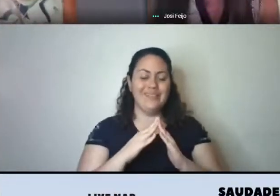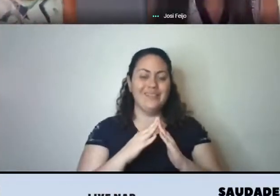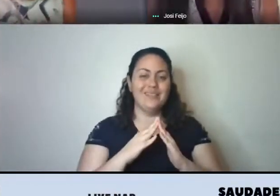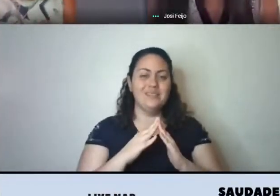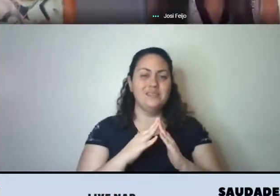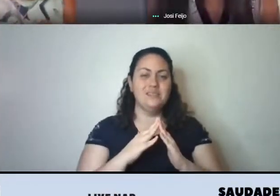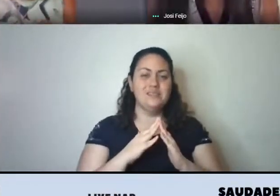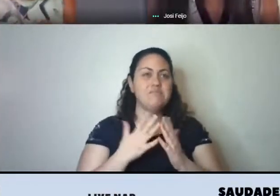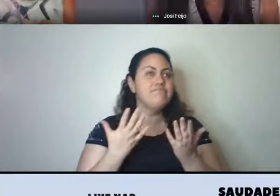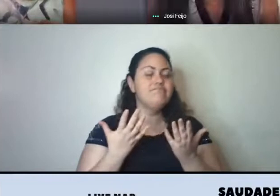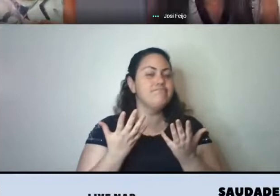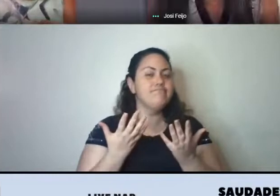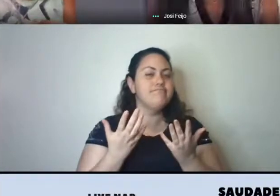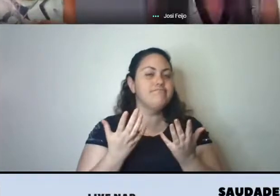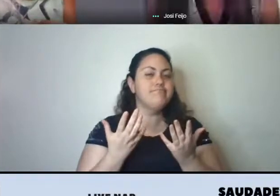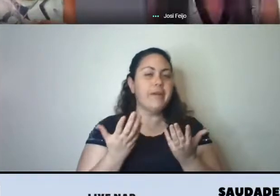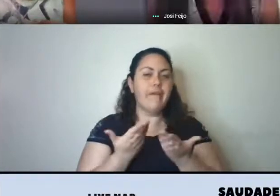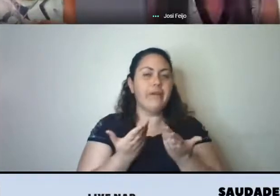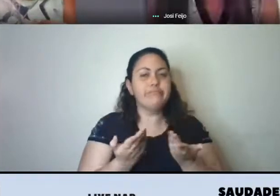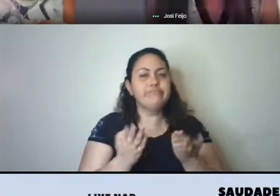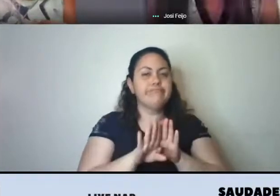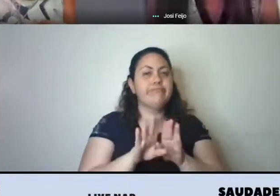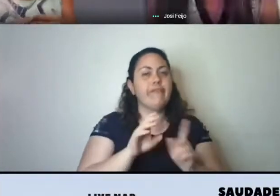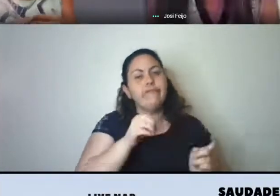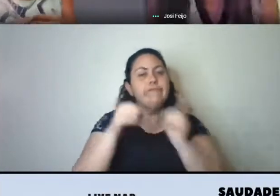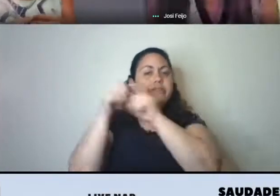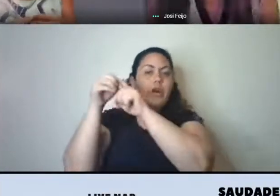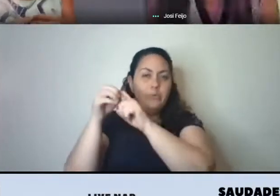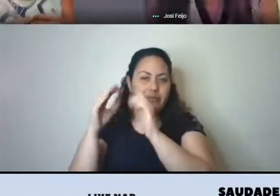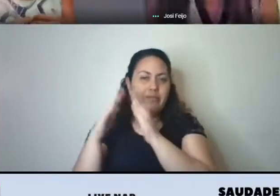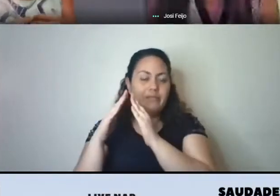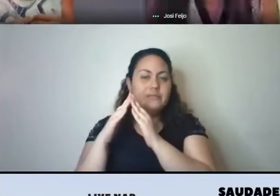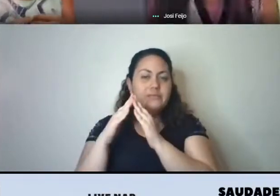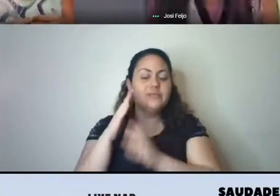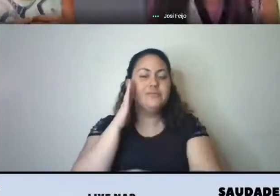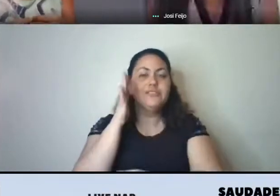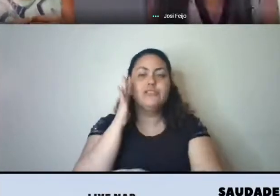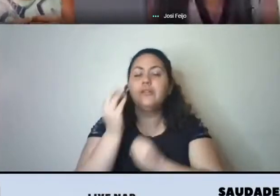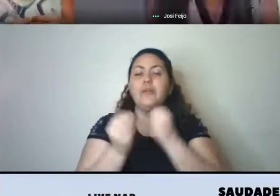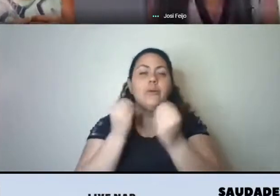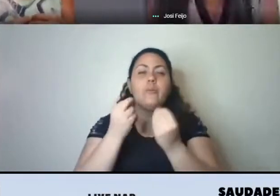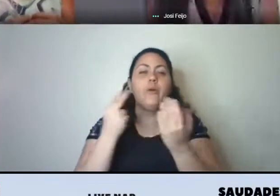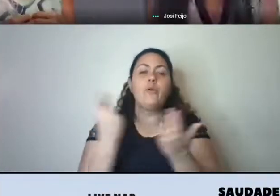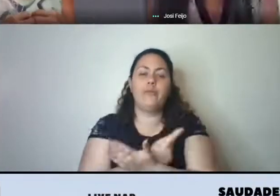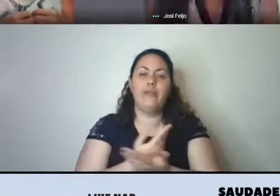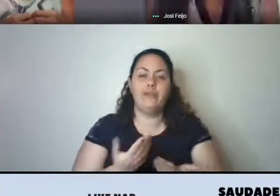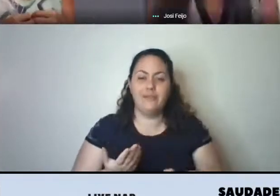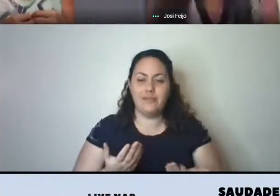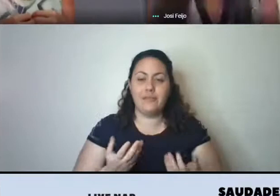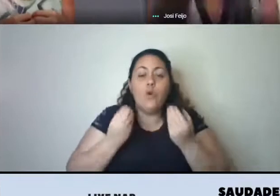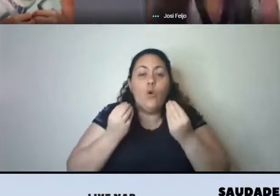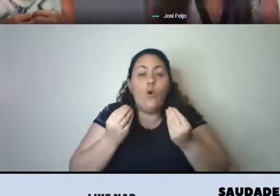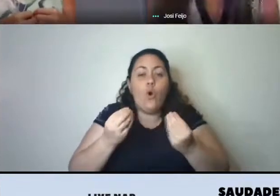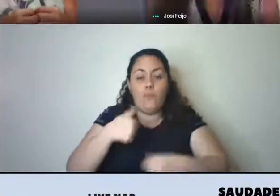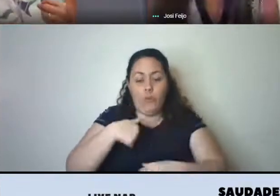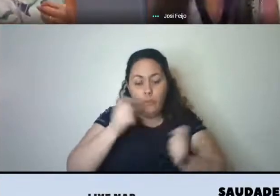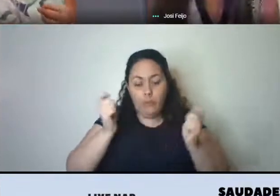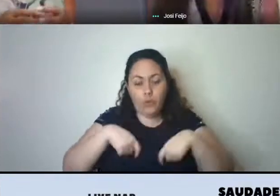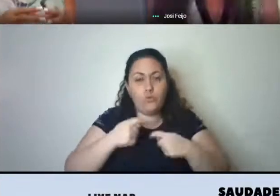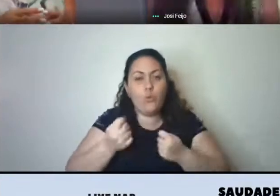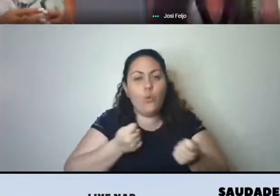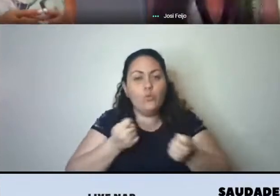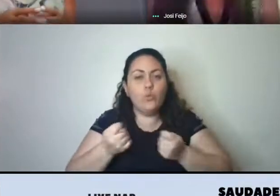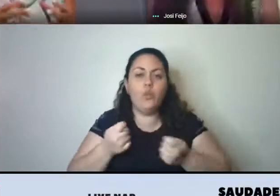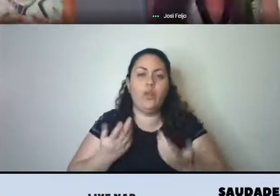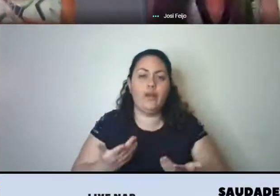como lidar, né, eu acho que é um pouco também dessa direção que a gente vem trazendo, como lidar com todas essas perdas,